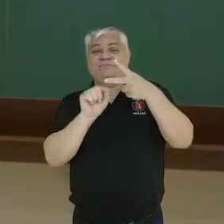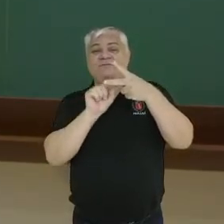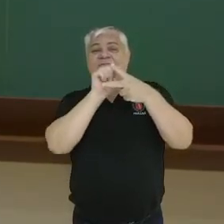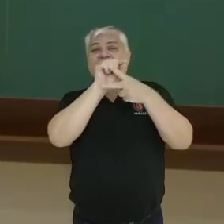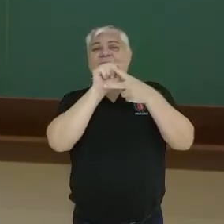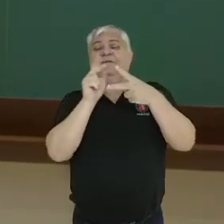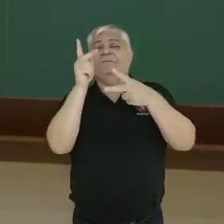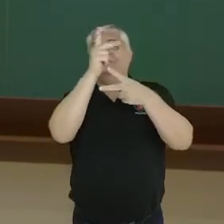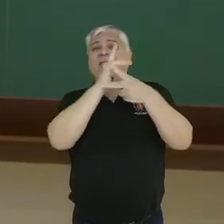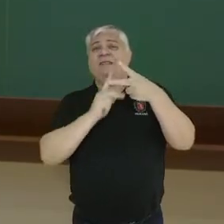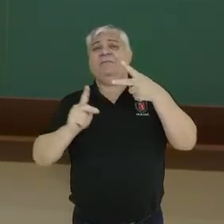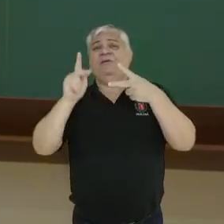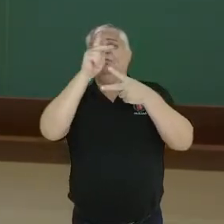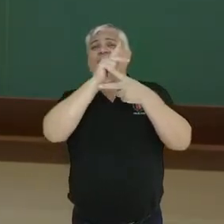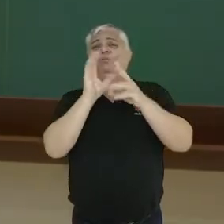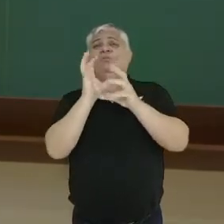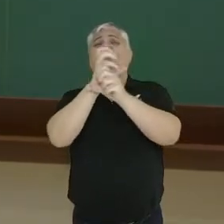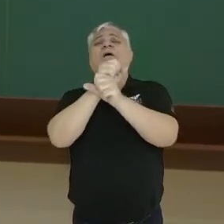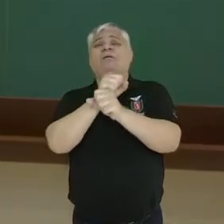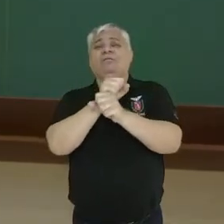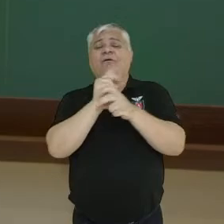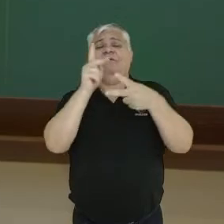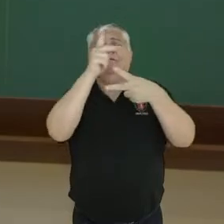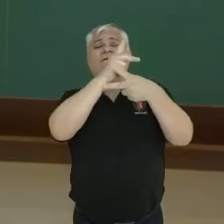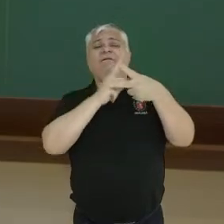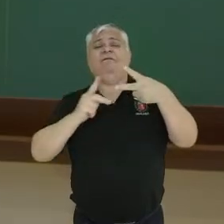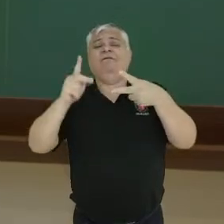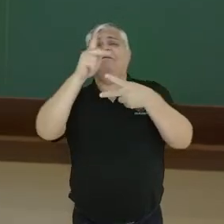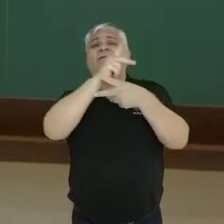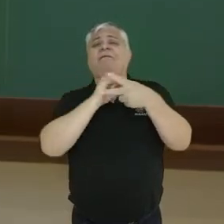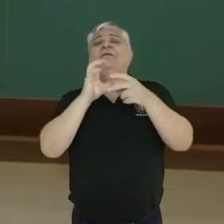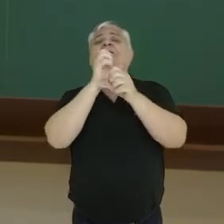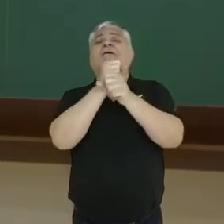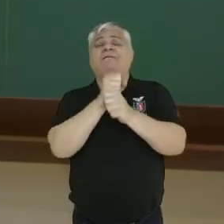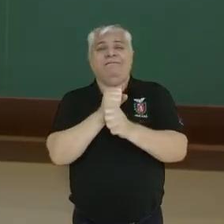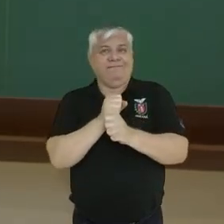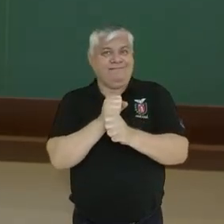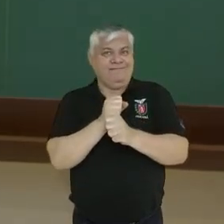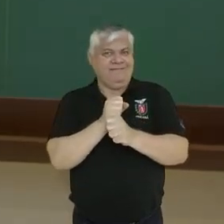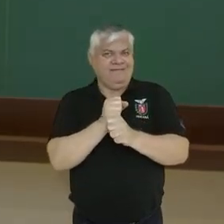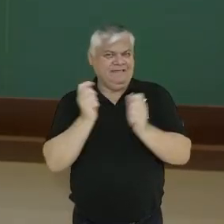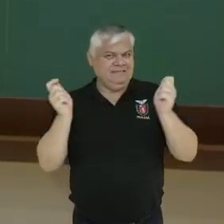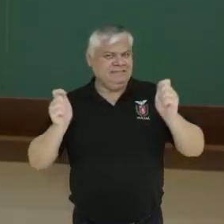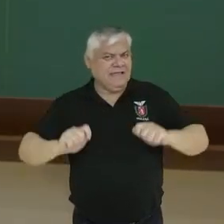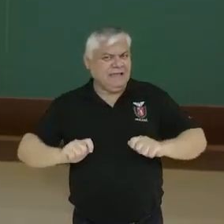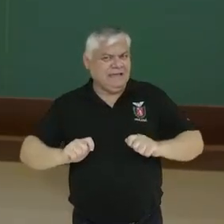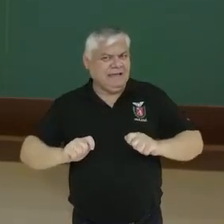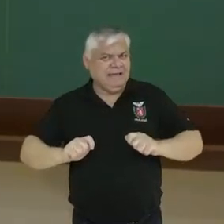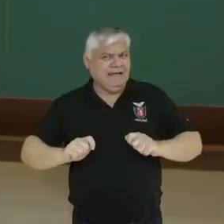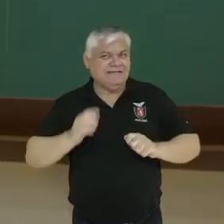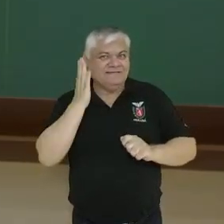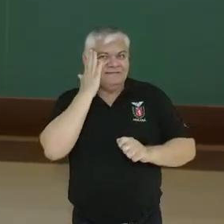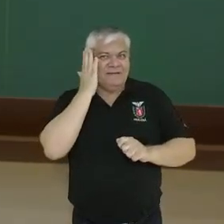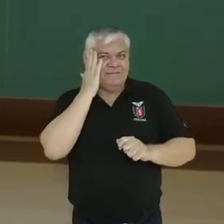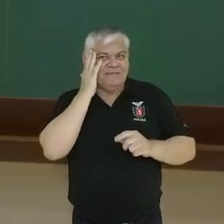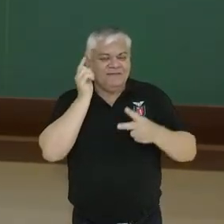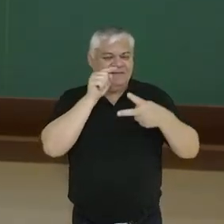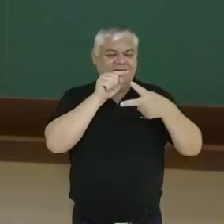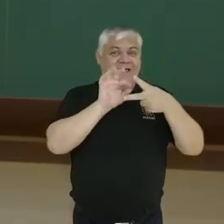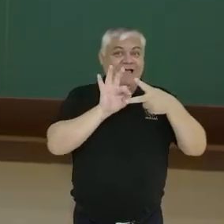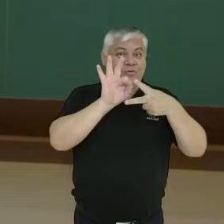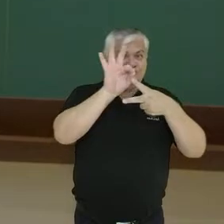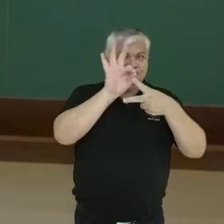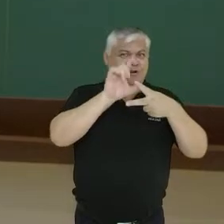os lados. Então, eu preciso saber o lado desse triângulo. Será que eu consigo descobrir o lado dele tendo a